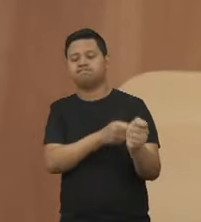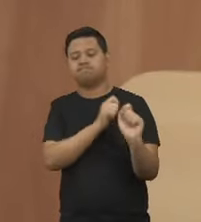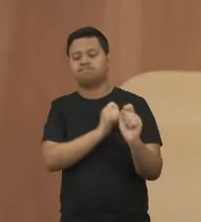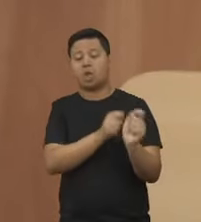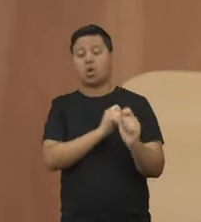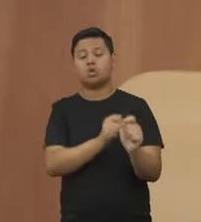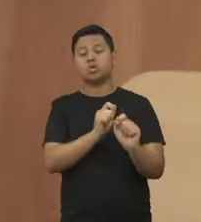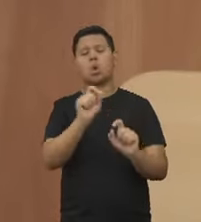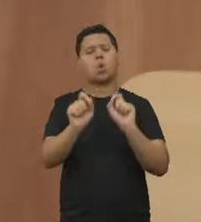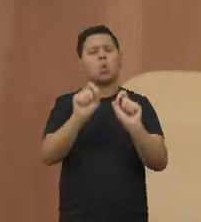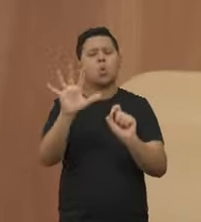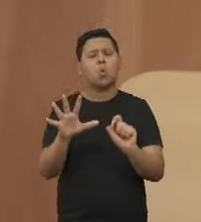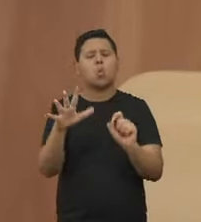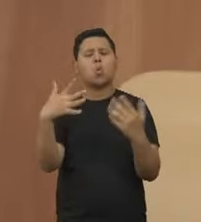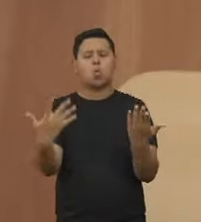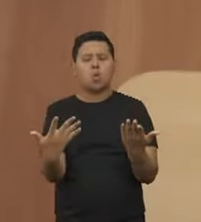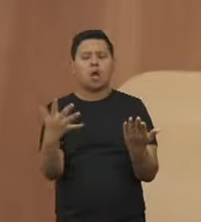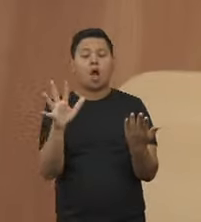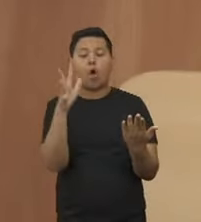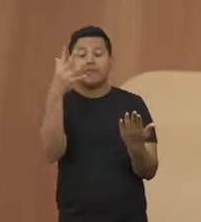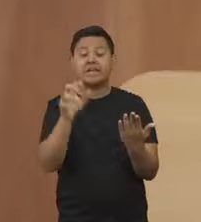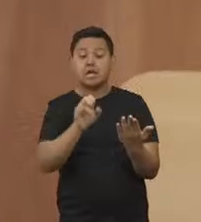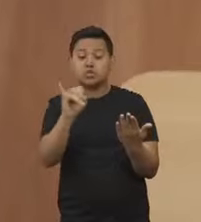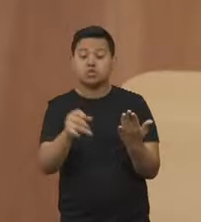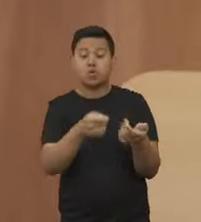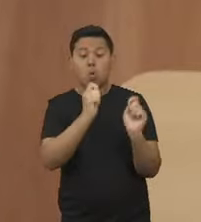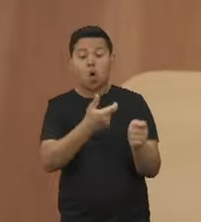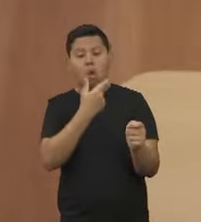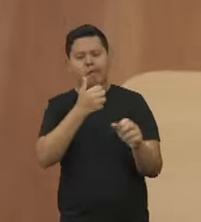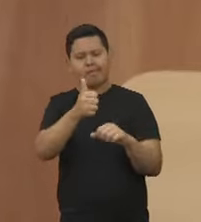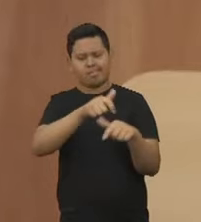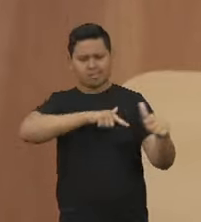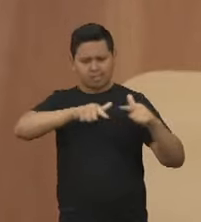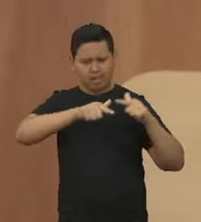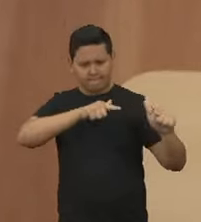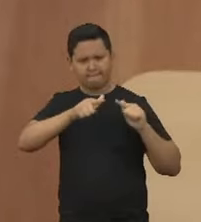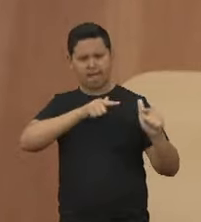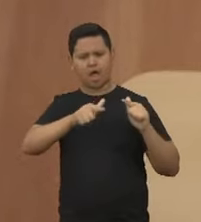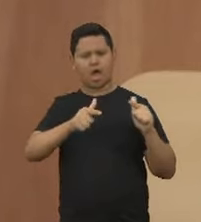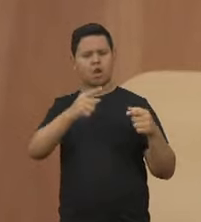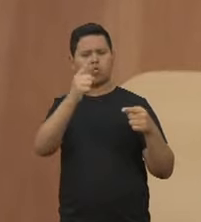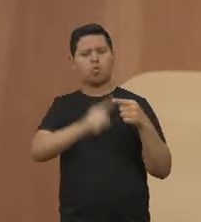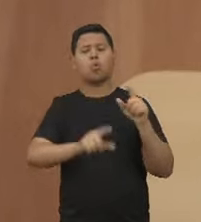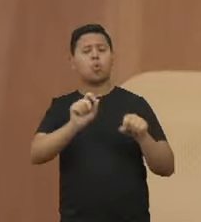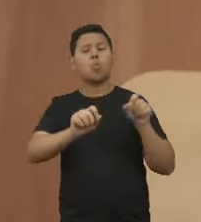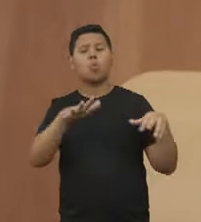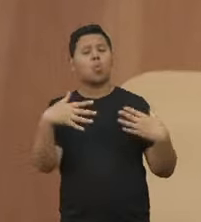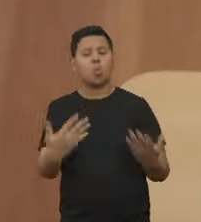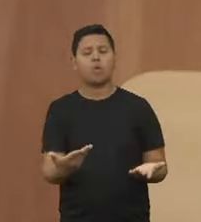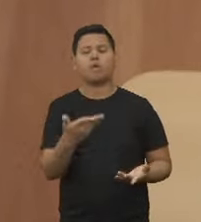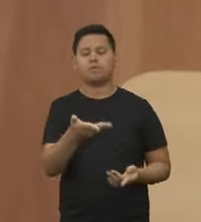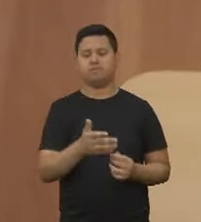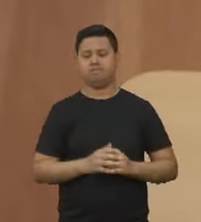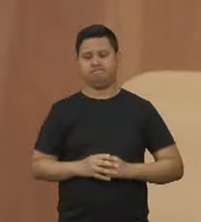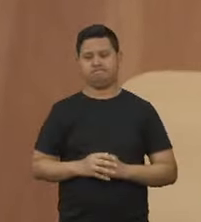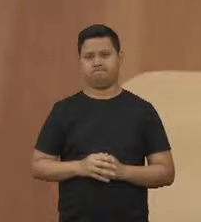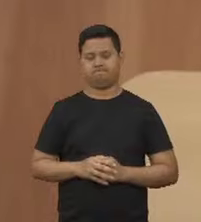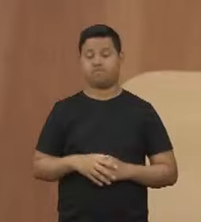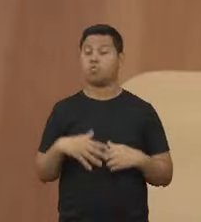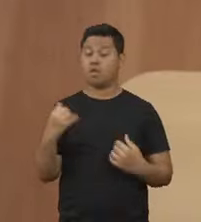depois de serem proibidos definitivamente esse trabalho de tração animal.